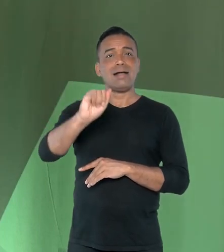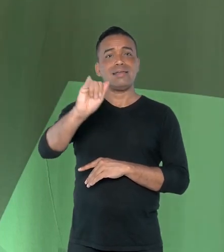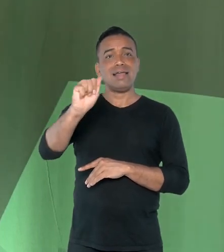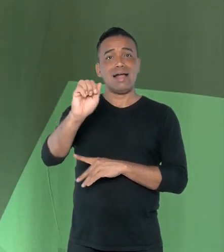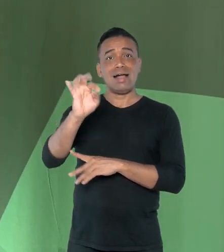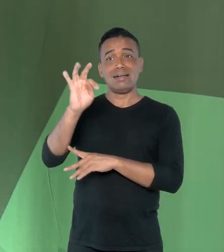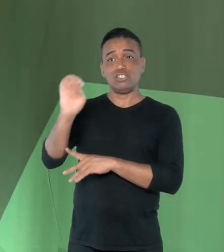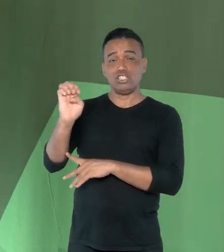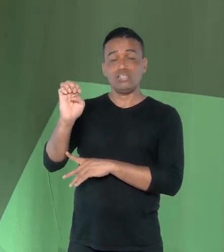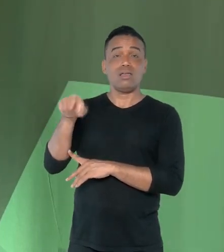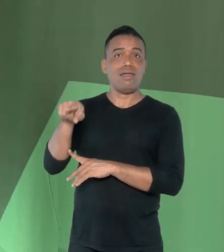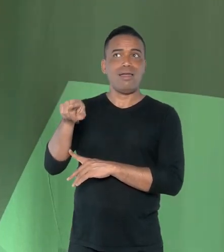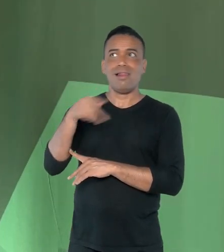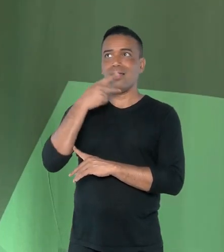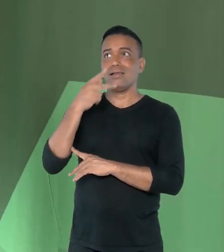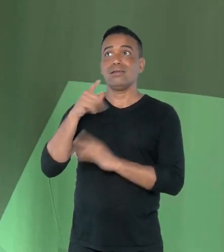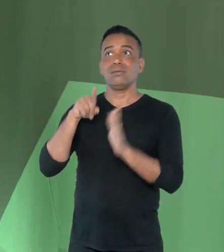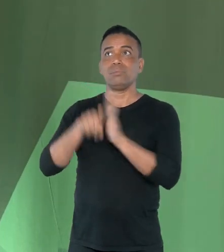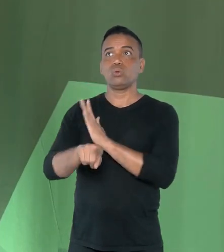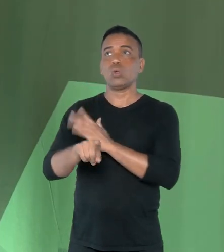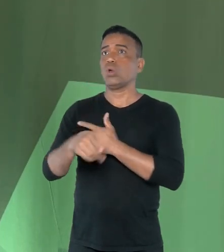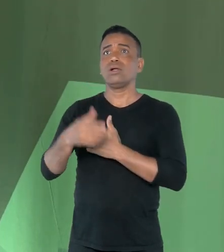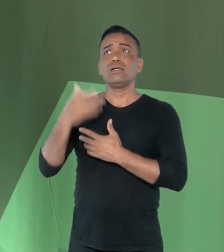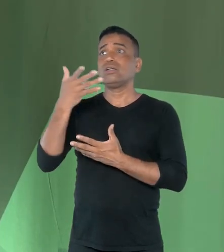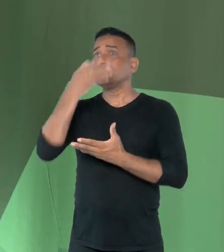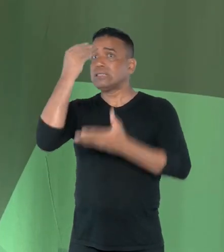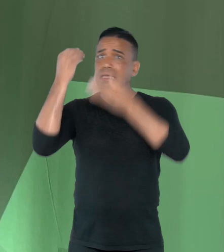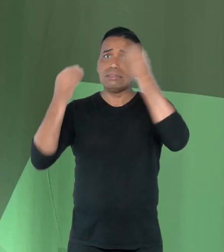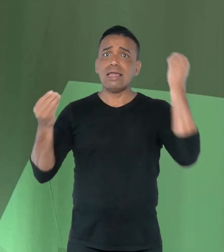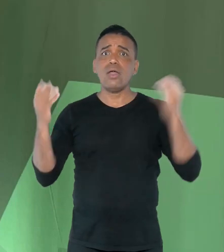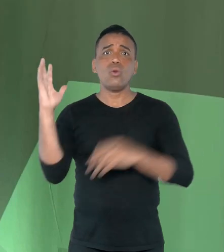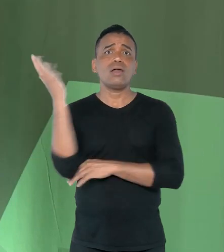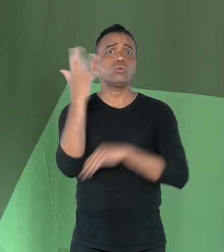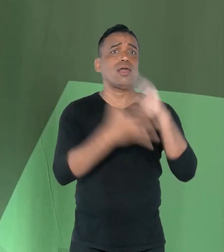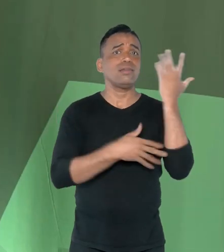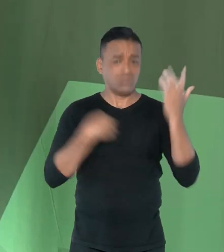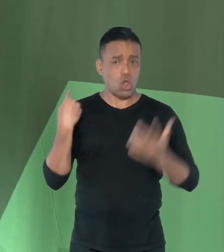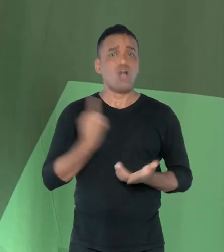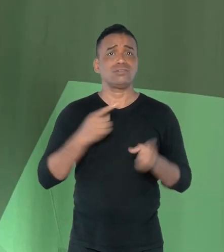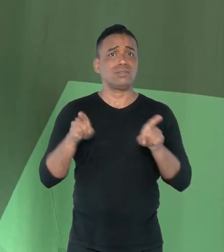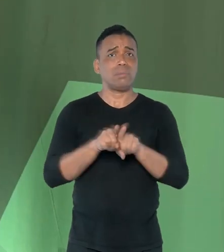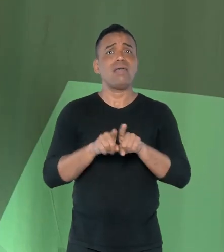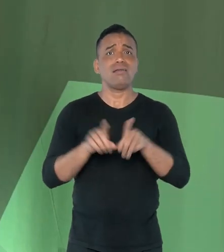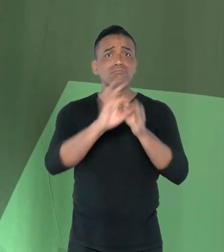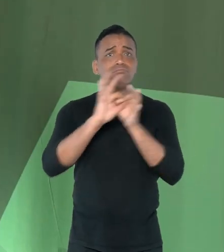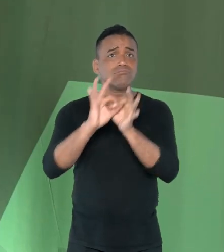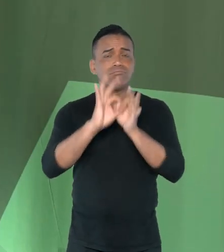esqueceu completamente que a gente é natureza. E aí eu quero te fazer essa pergunta também.